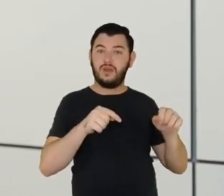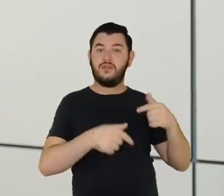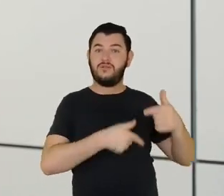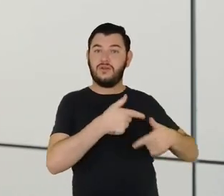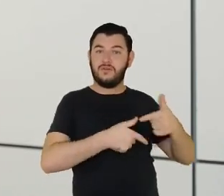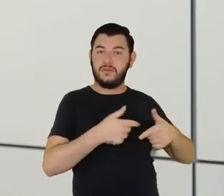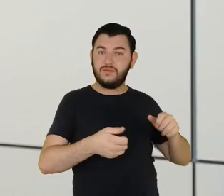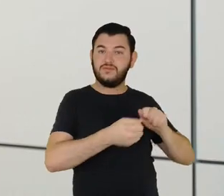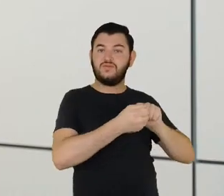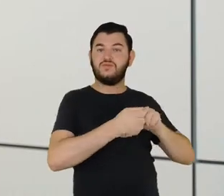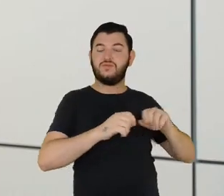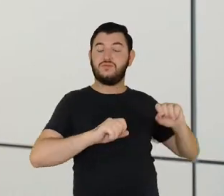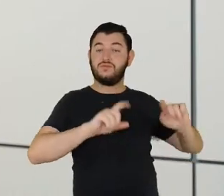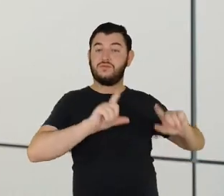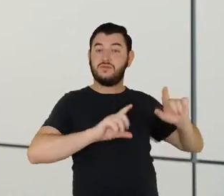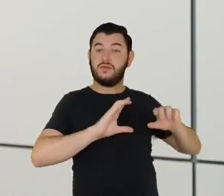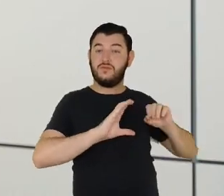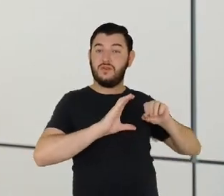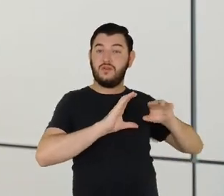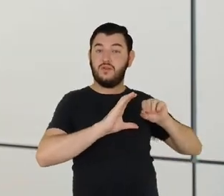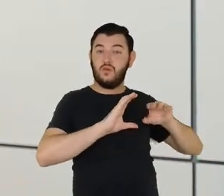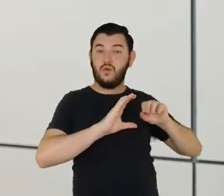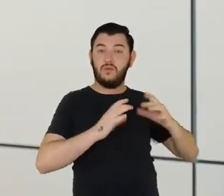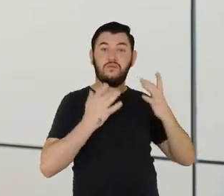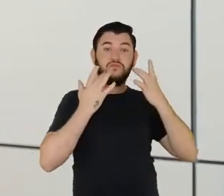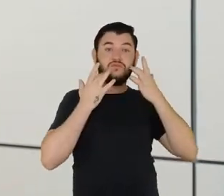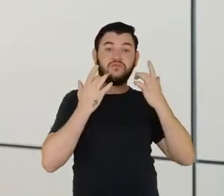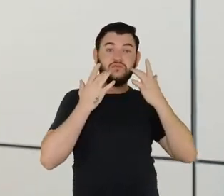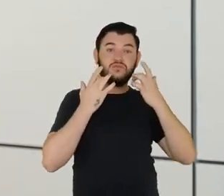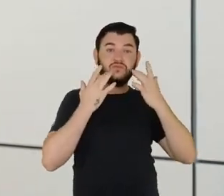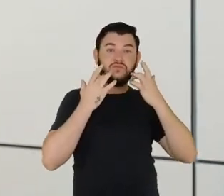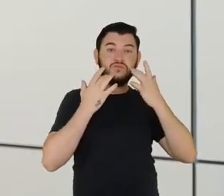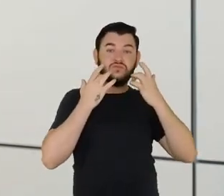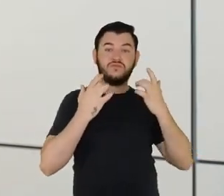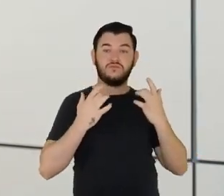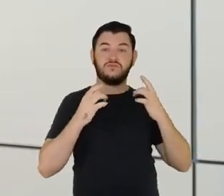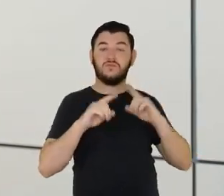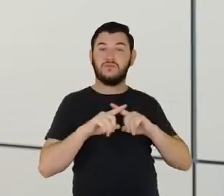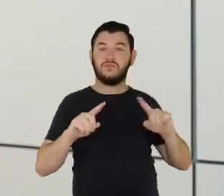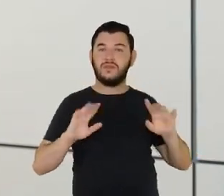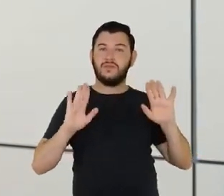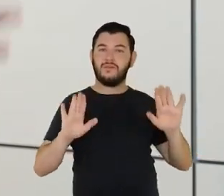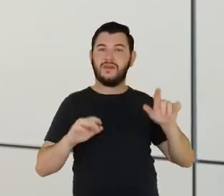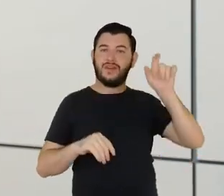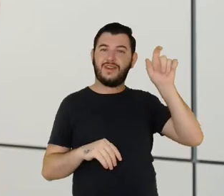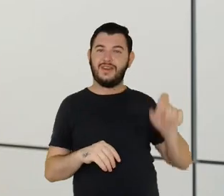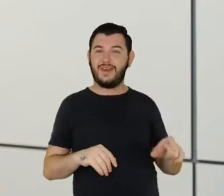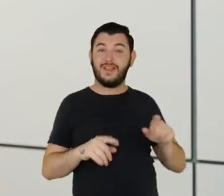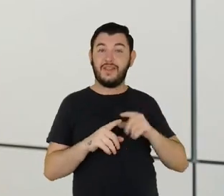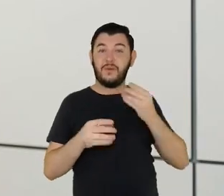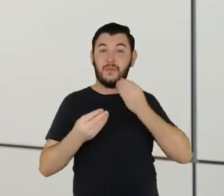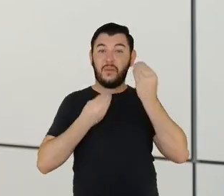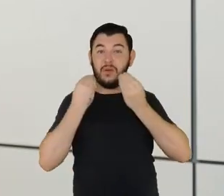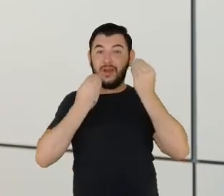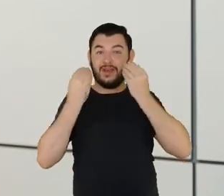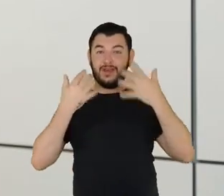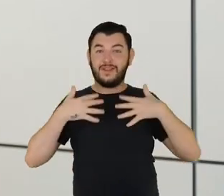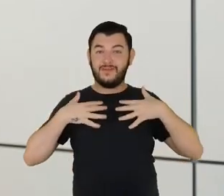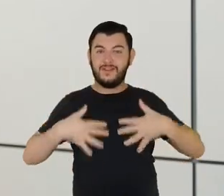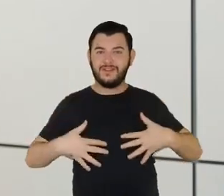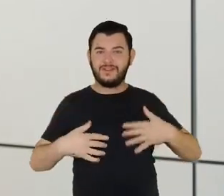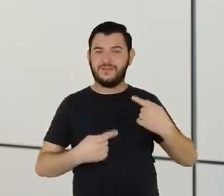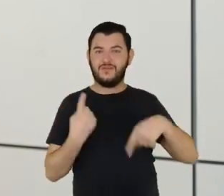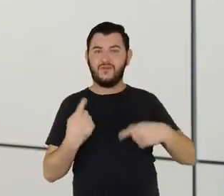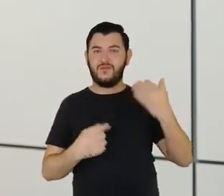uma pessoa, é engraçado dizer que a Nanda é super maquiada, super bem vestida. Não tem nada a ver com ela. Ela no dia a dia ela é de jeans, chinelo de